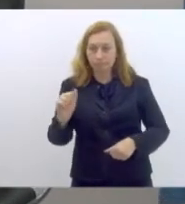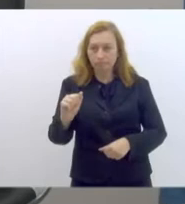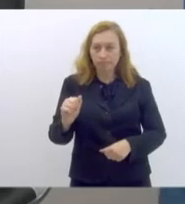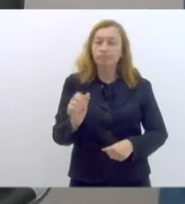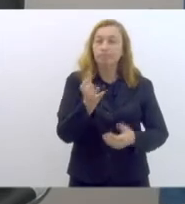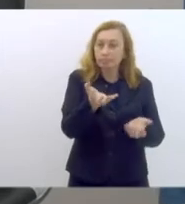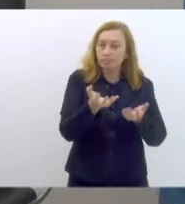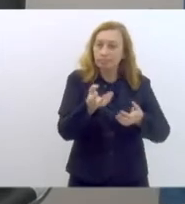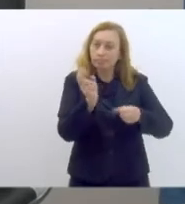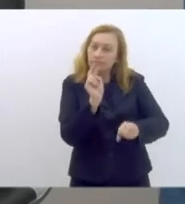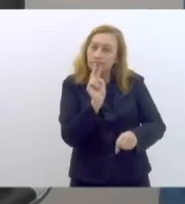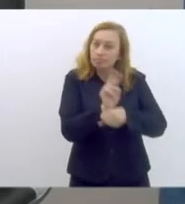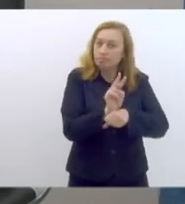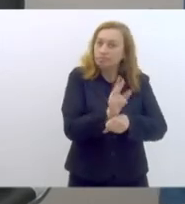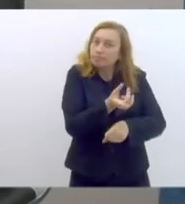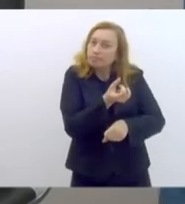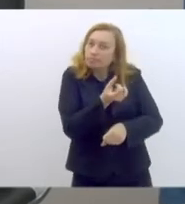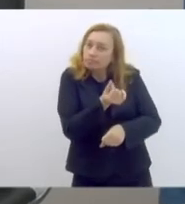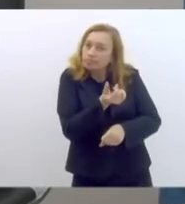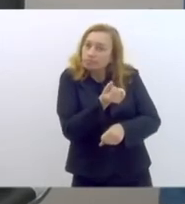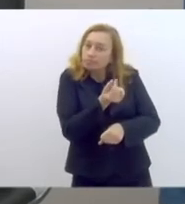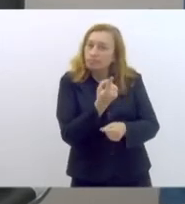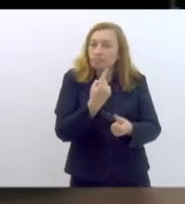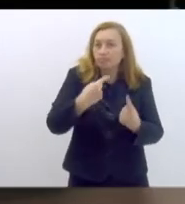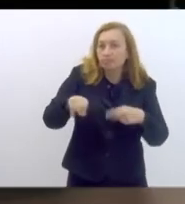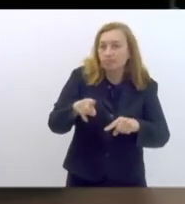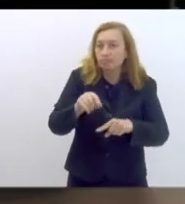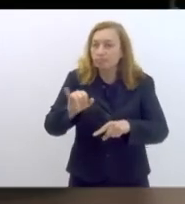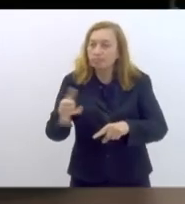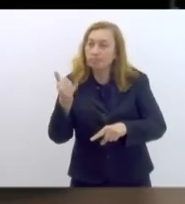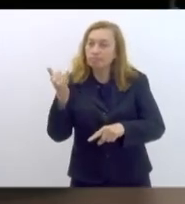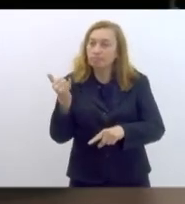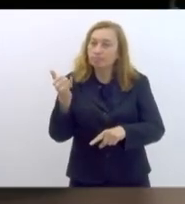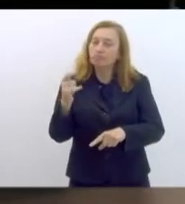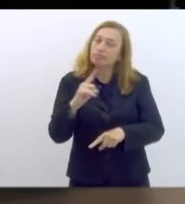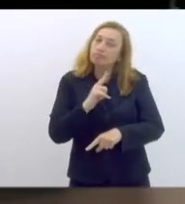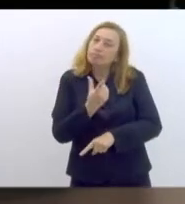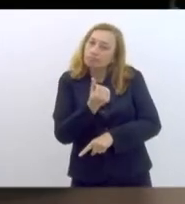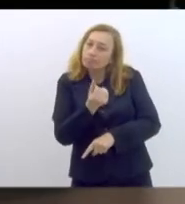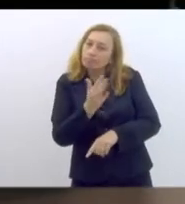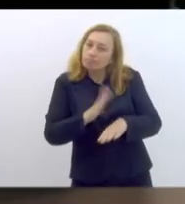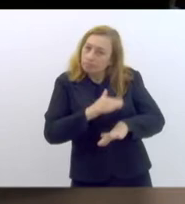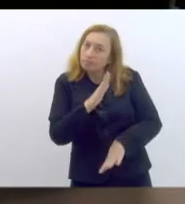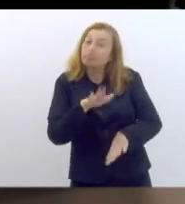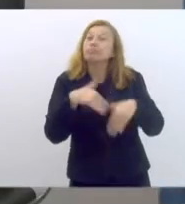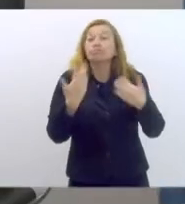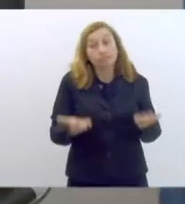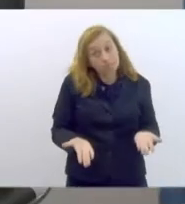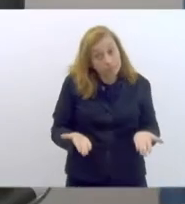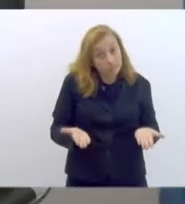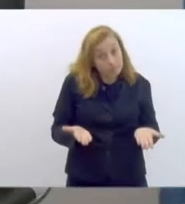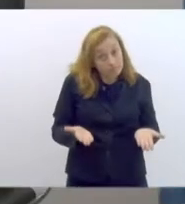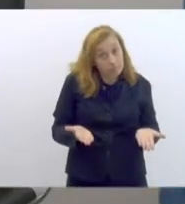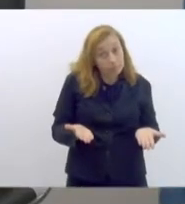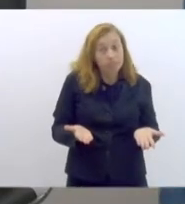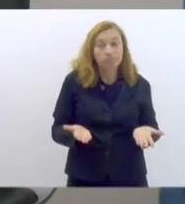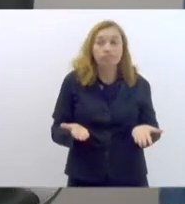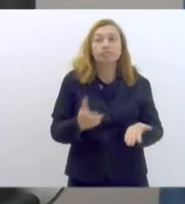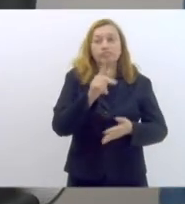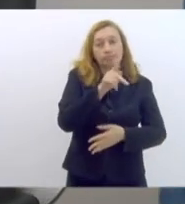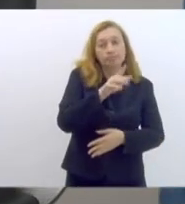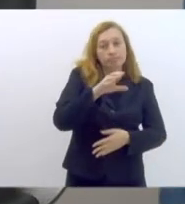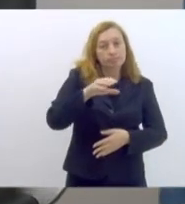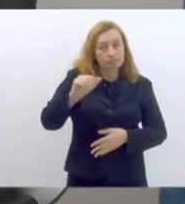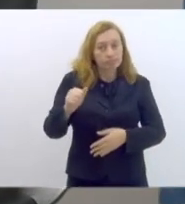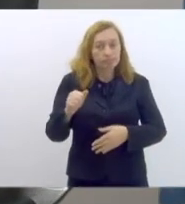quer proteger o dinheiro contra a inflação e ter um ganhozinho a maior. Então, é previsível que o IPCA...